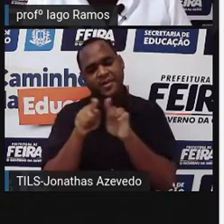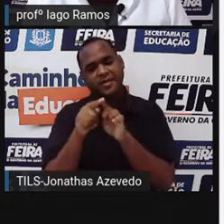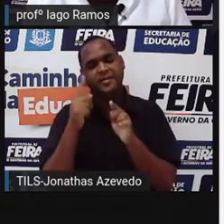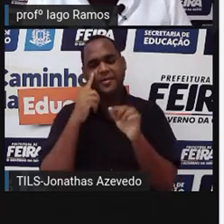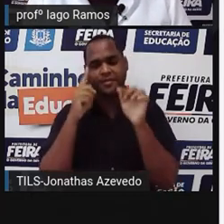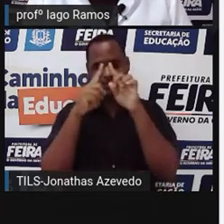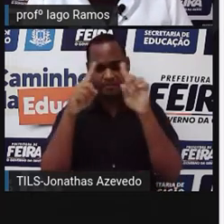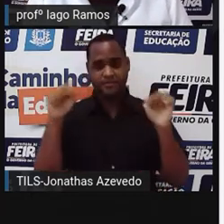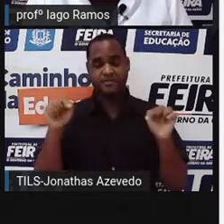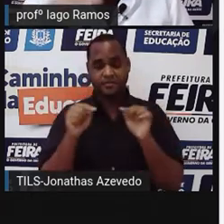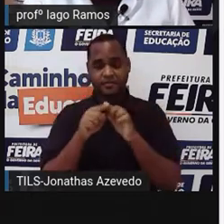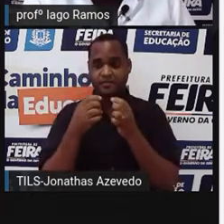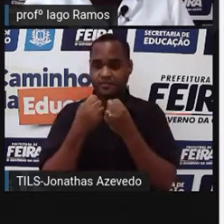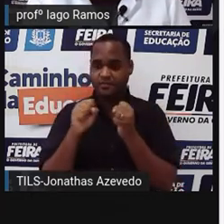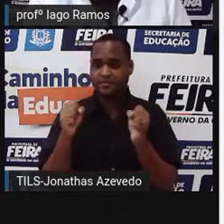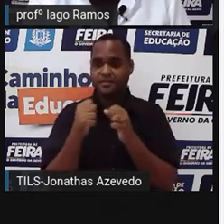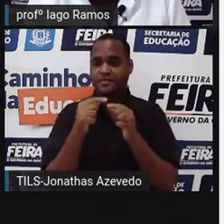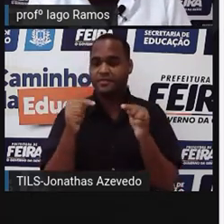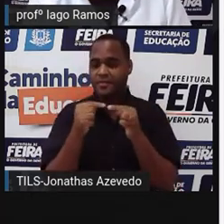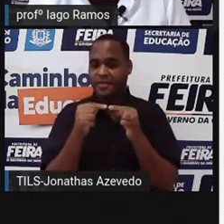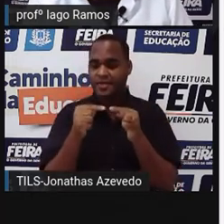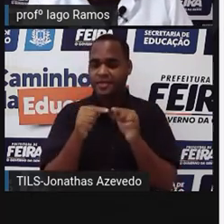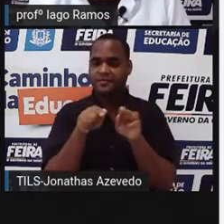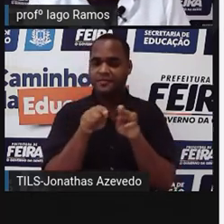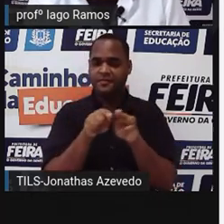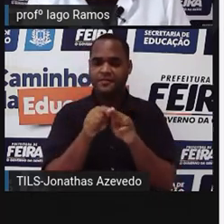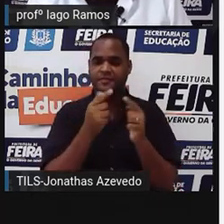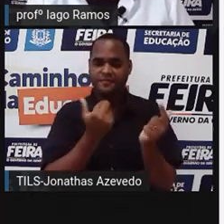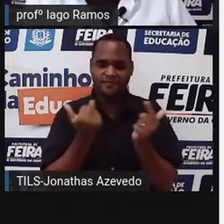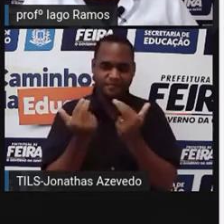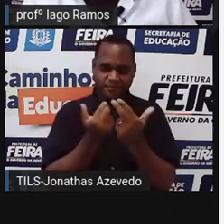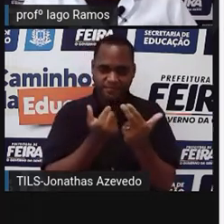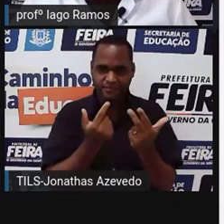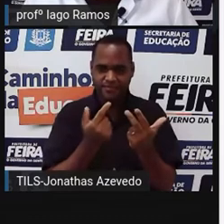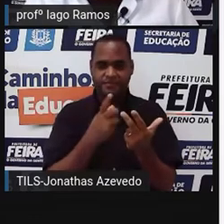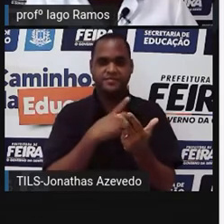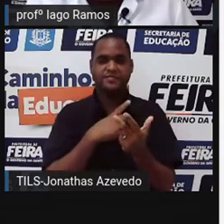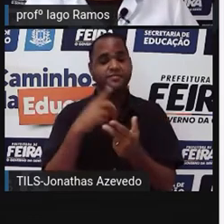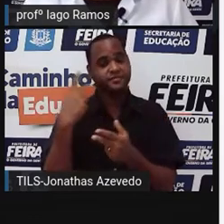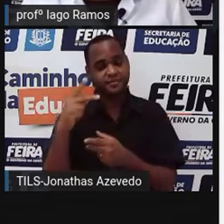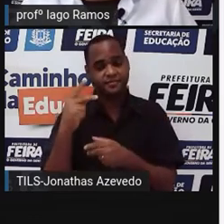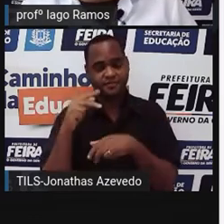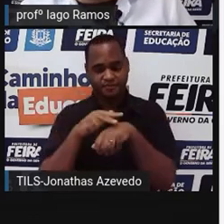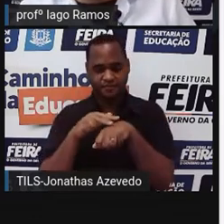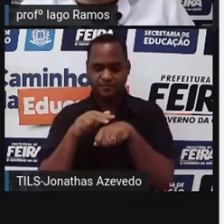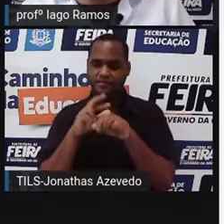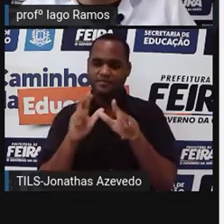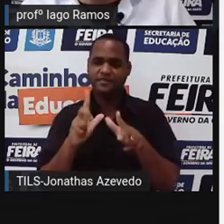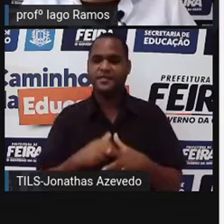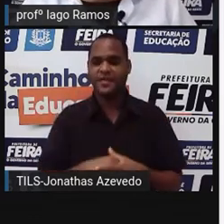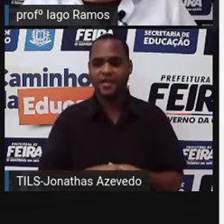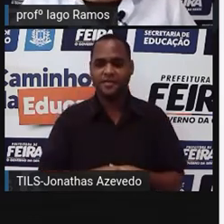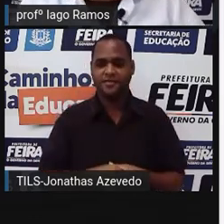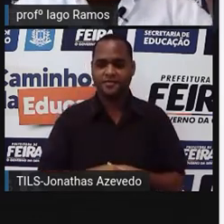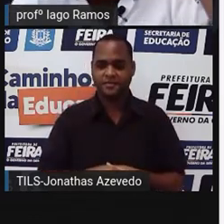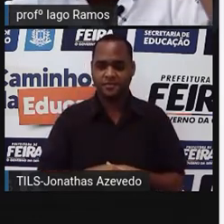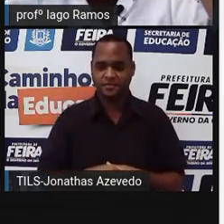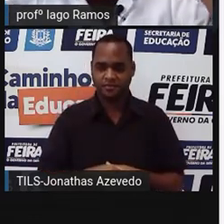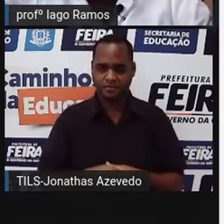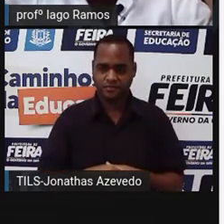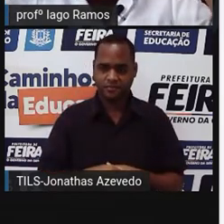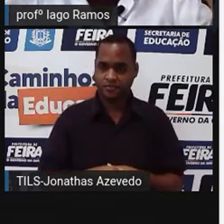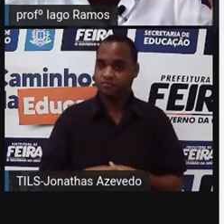maior tem as mesmas medidas que o quadrado verde. Tá? Ficou do